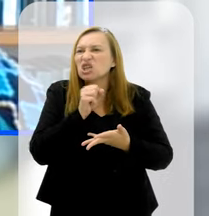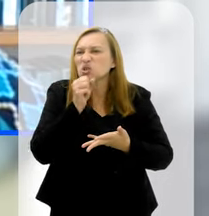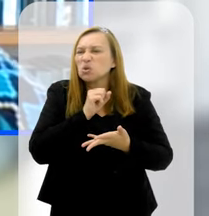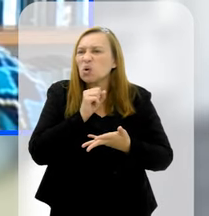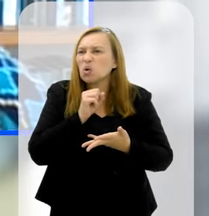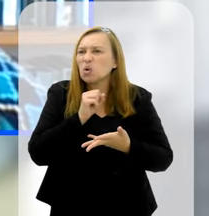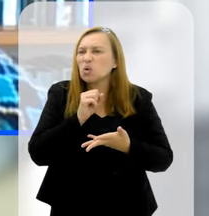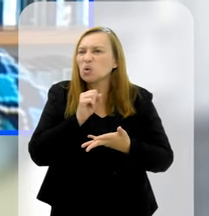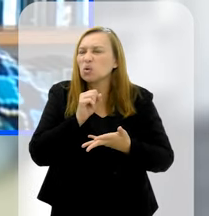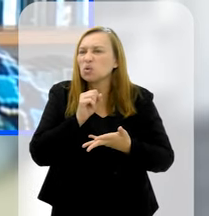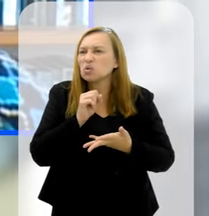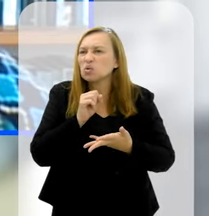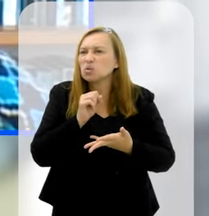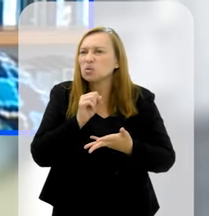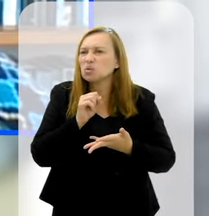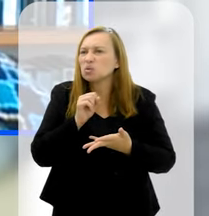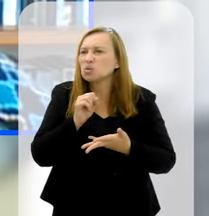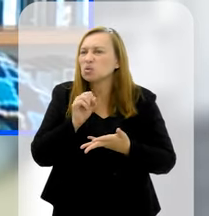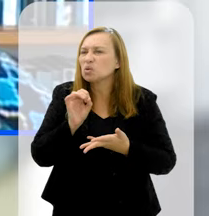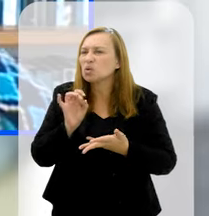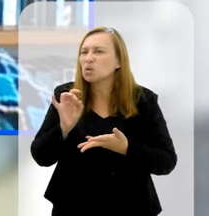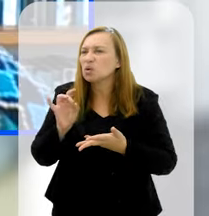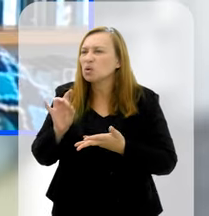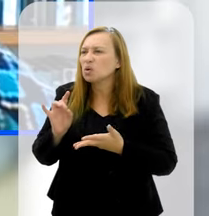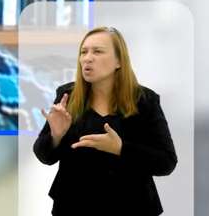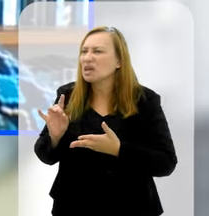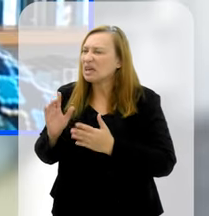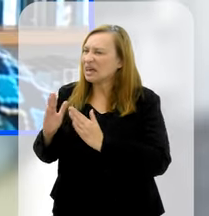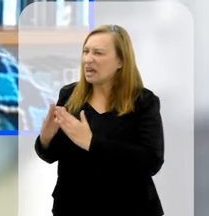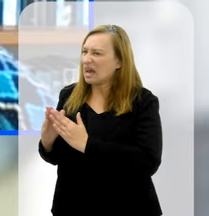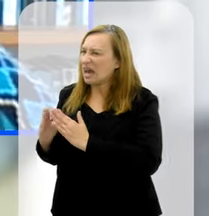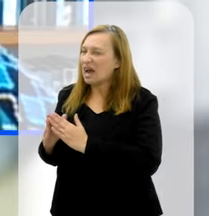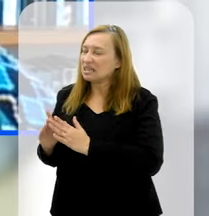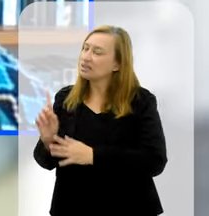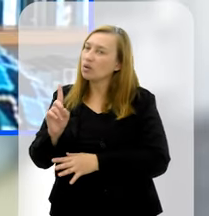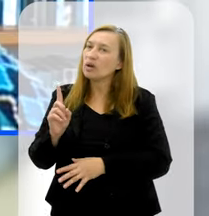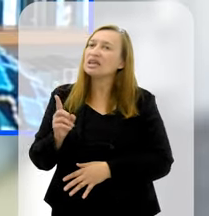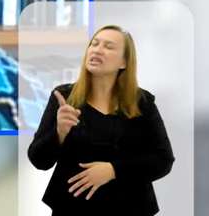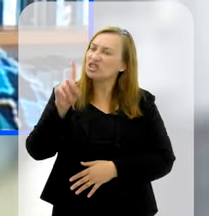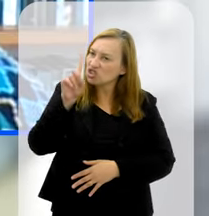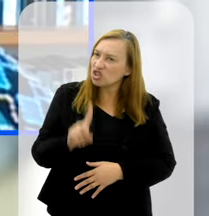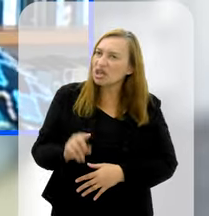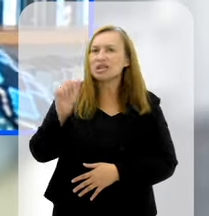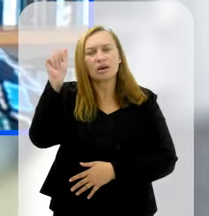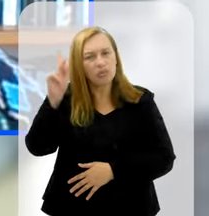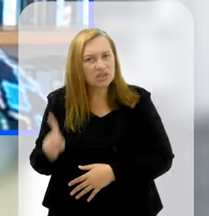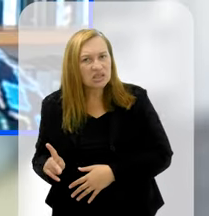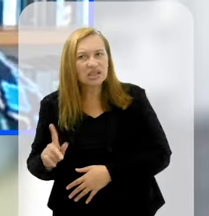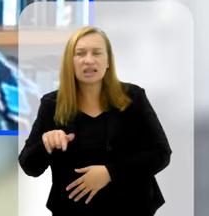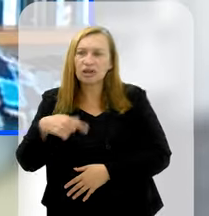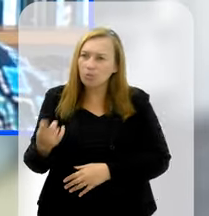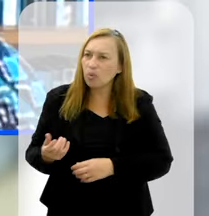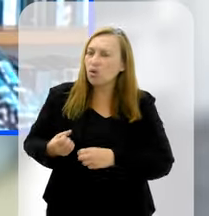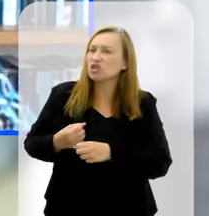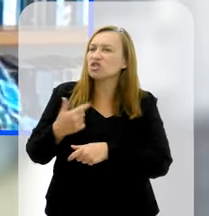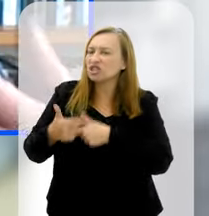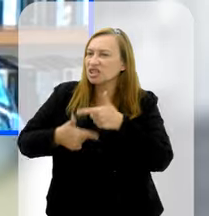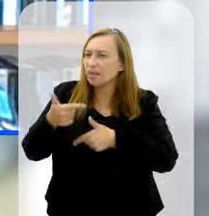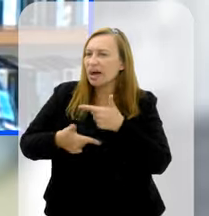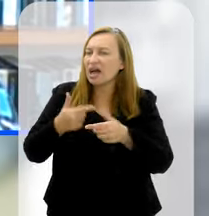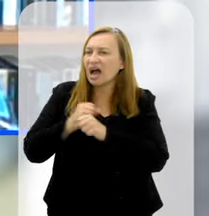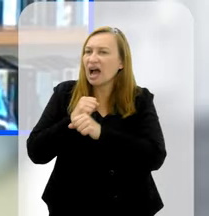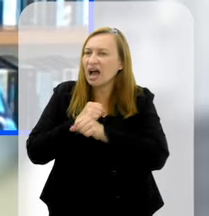que só é útil quem trabalha até o fim. O idoso tem direito de se aposentar depois de trabalhar tanto